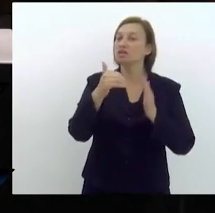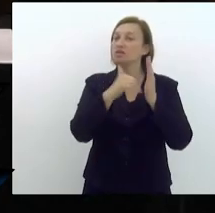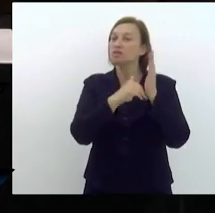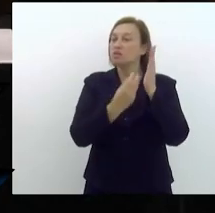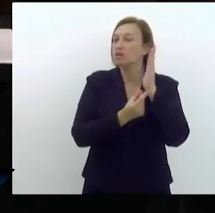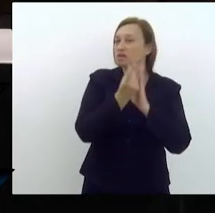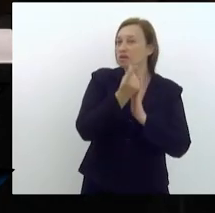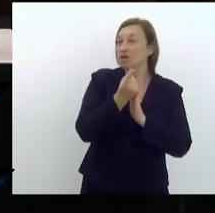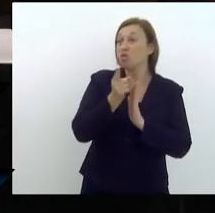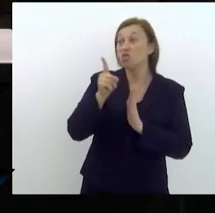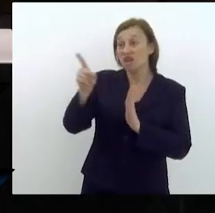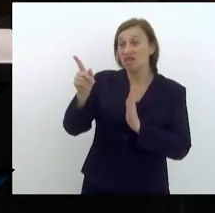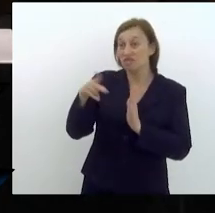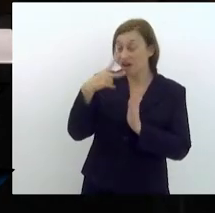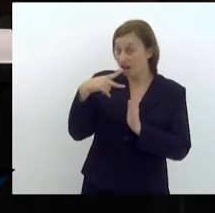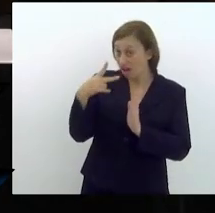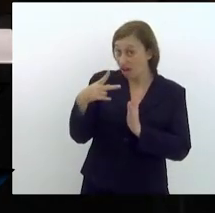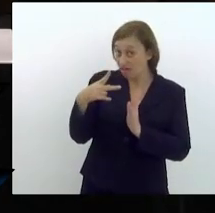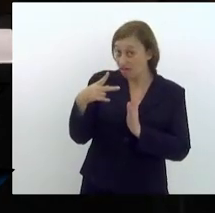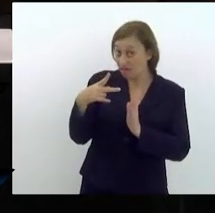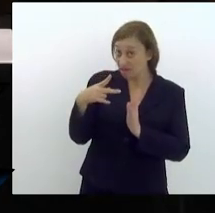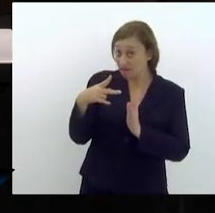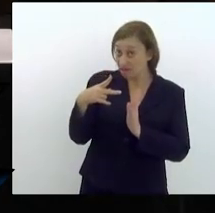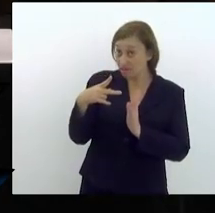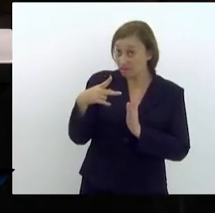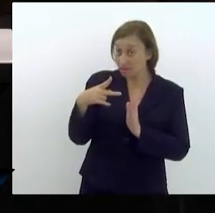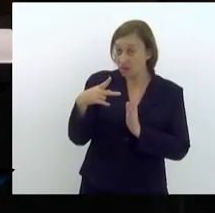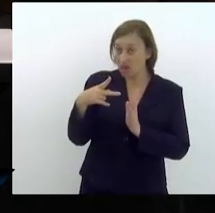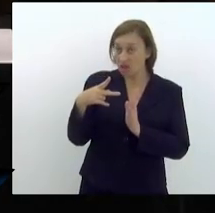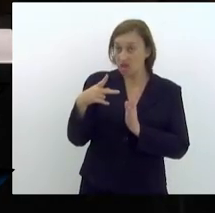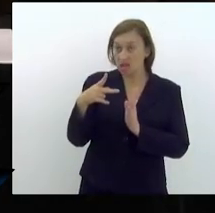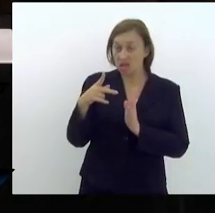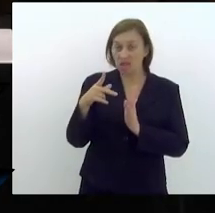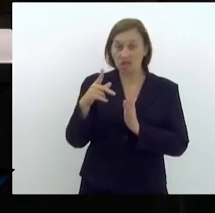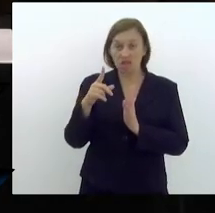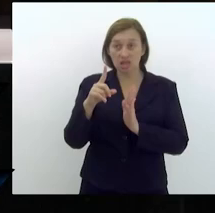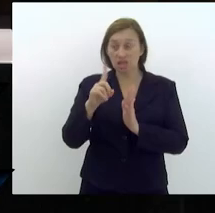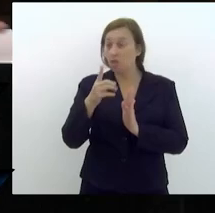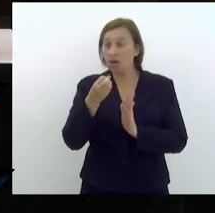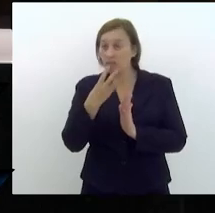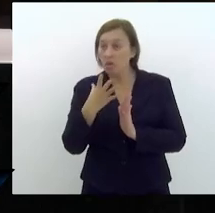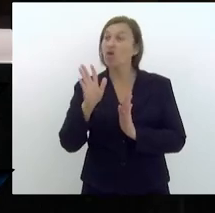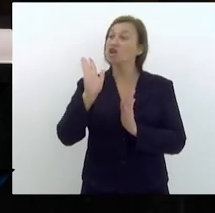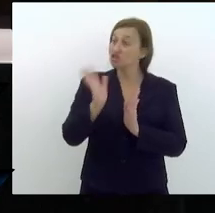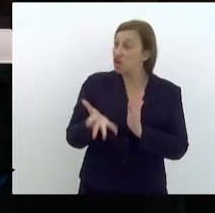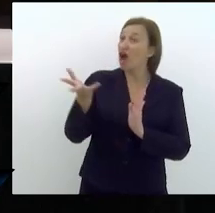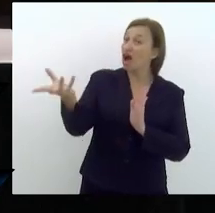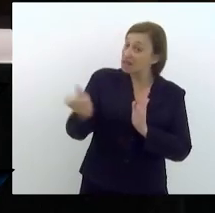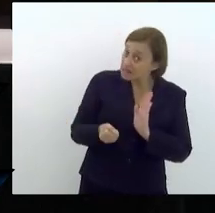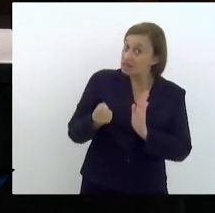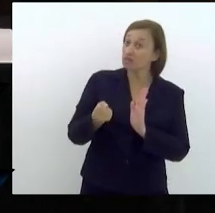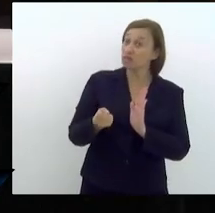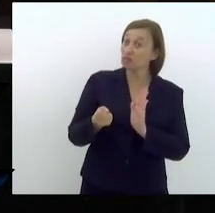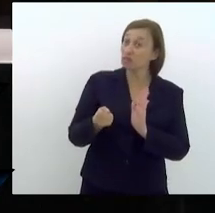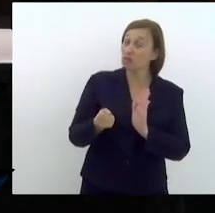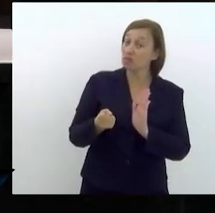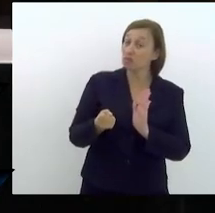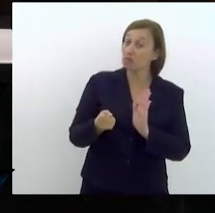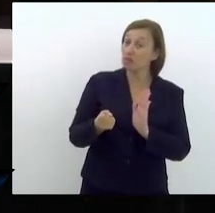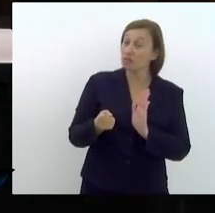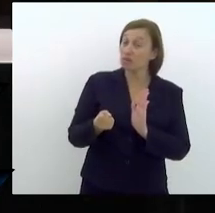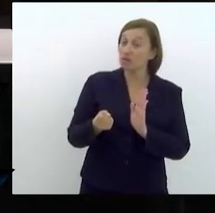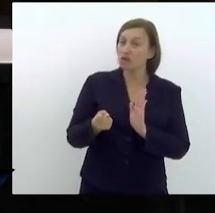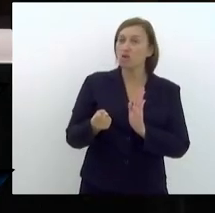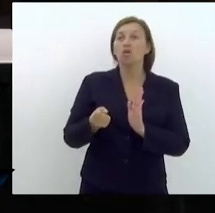aquilo que ele diria que ele dizia que não prestava ele já aderiu e aderiu na máxima porque